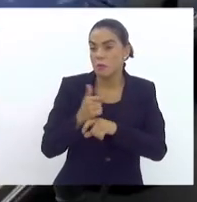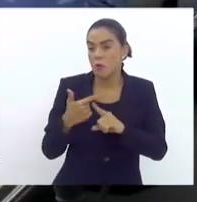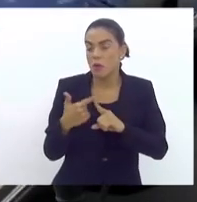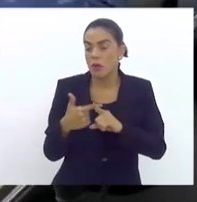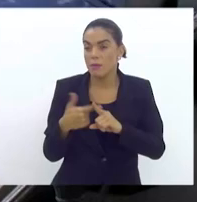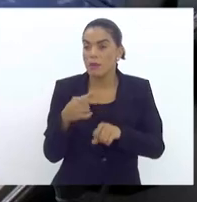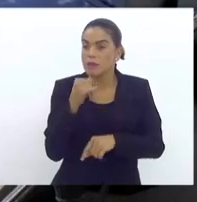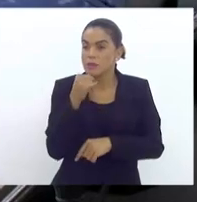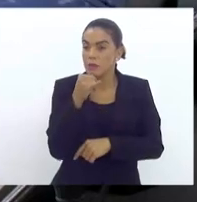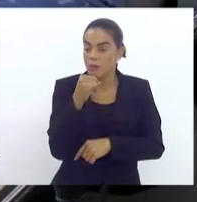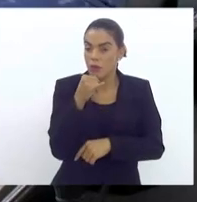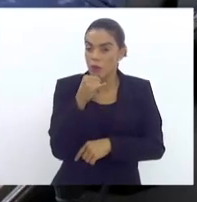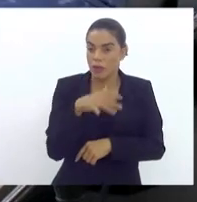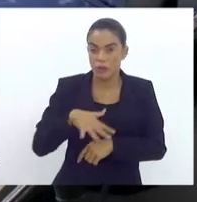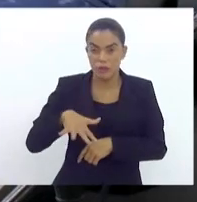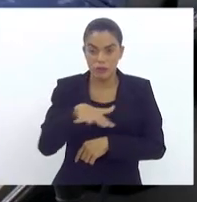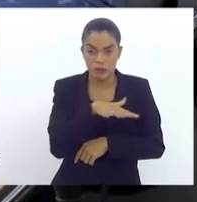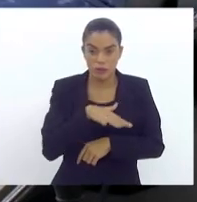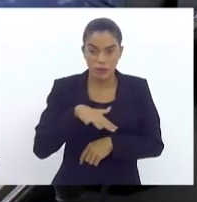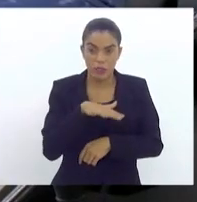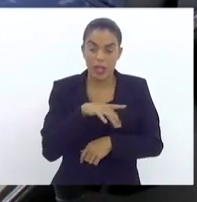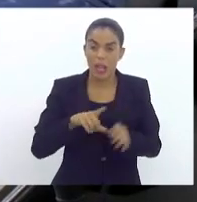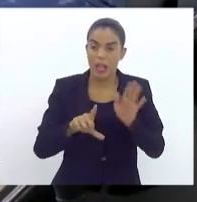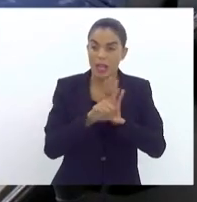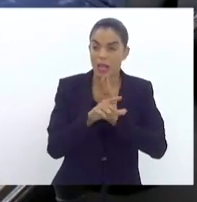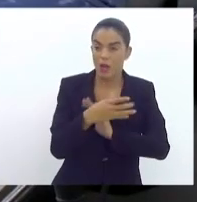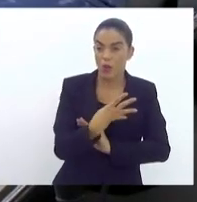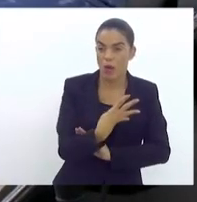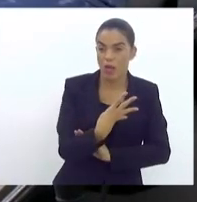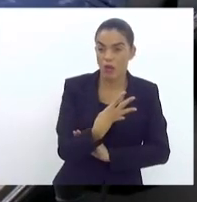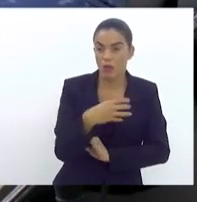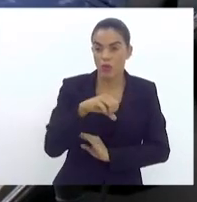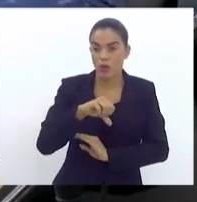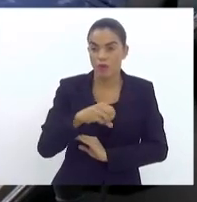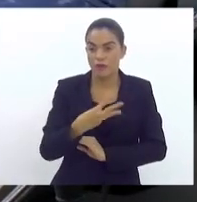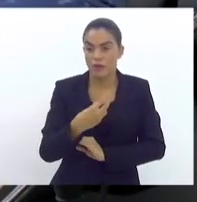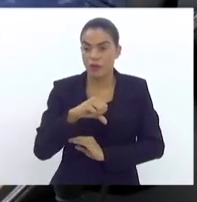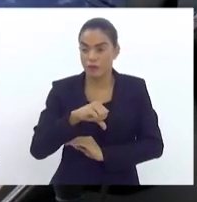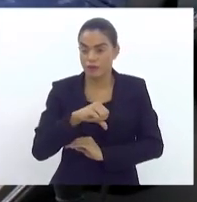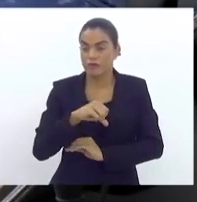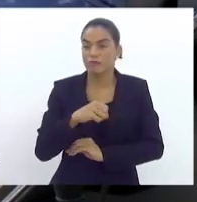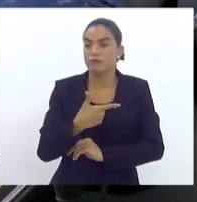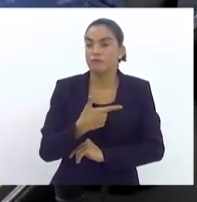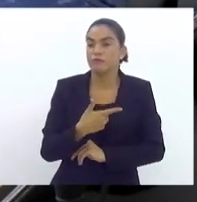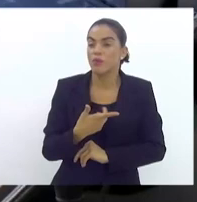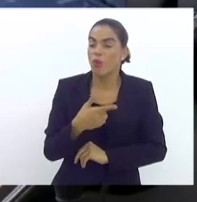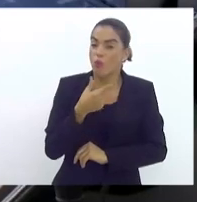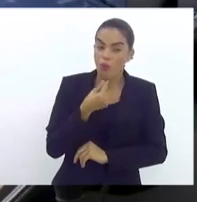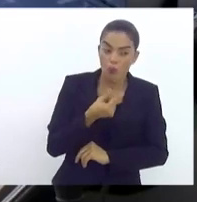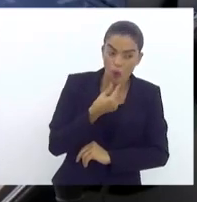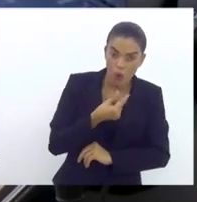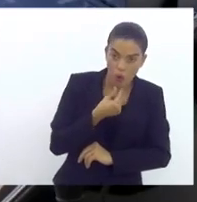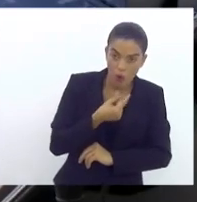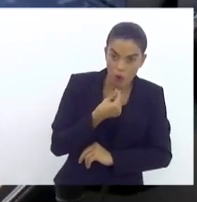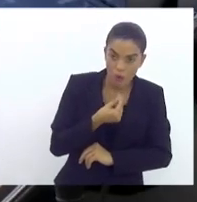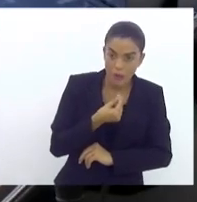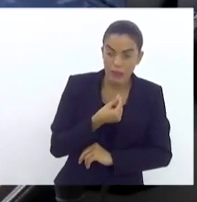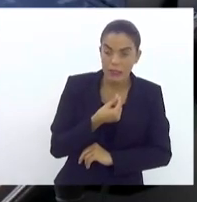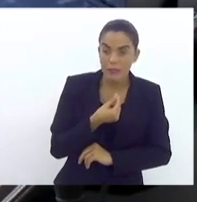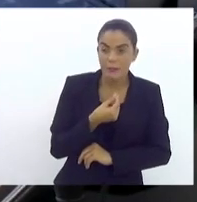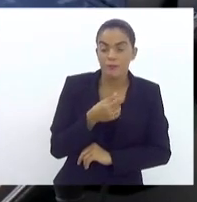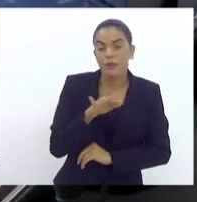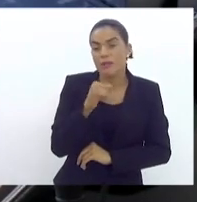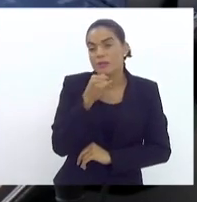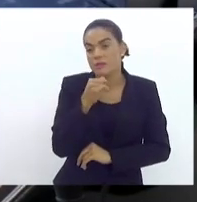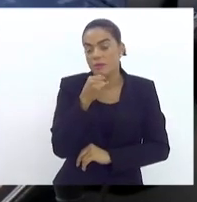inclusive desse que tá o hc-478 310 do Pará que está aí é um caso em que um homem ele ele